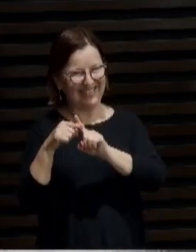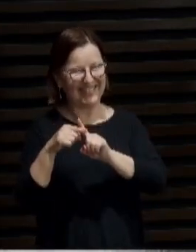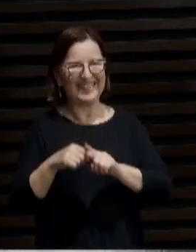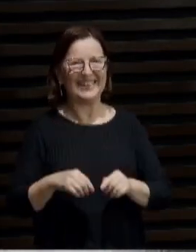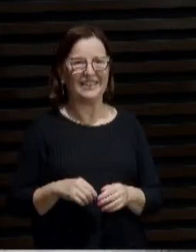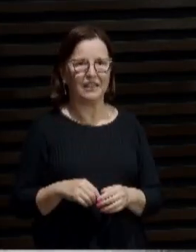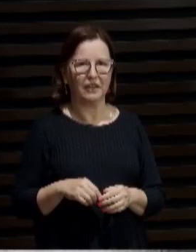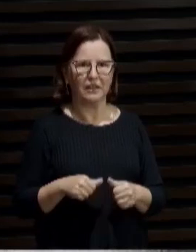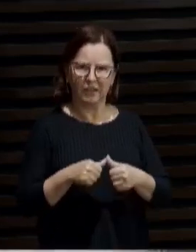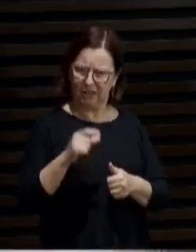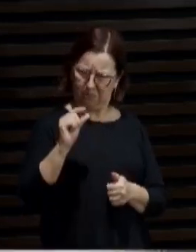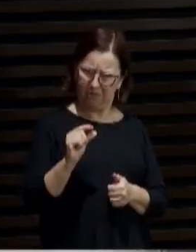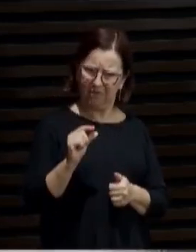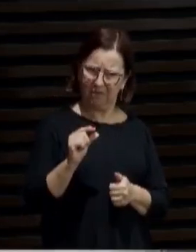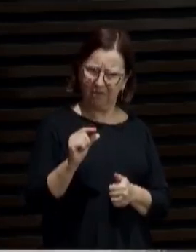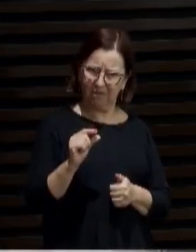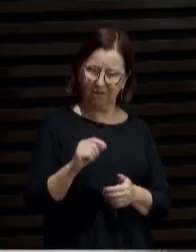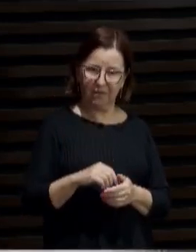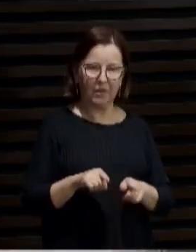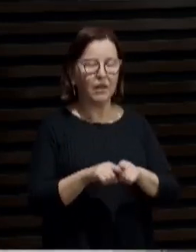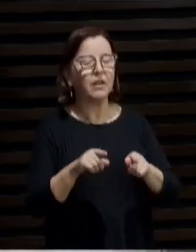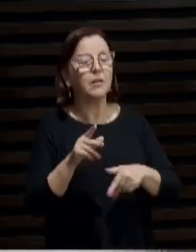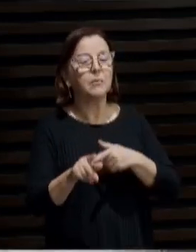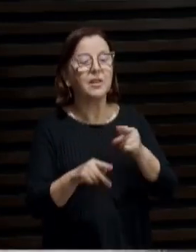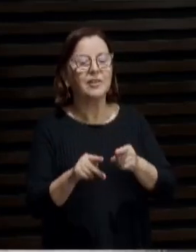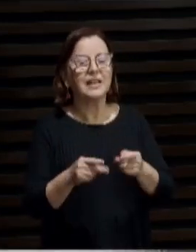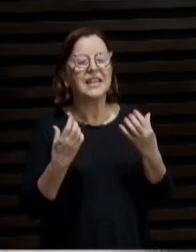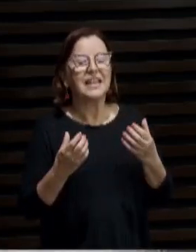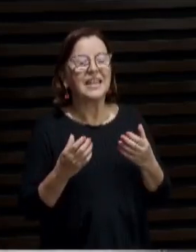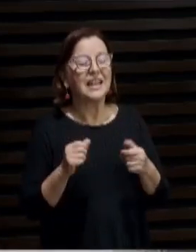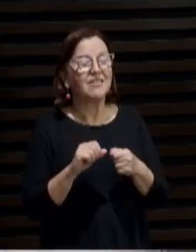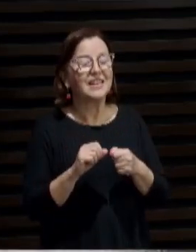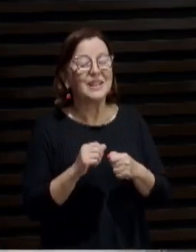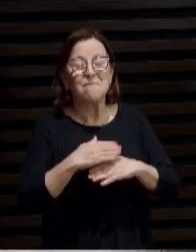Será que é pouco? Mas as pessoas querem colocar algo a mais.